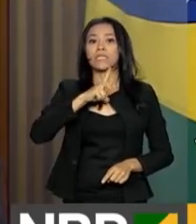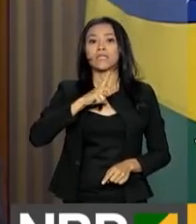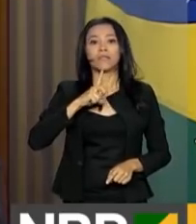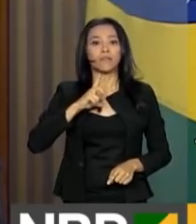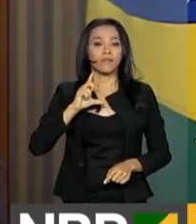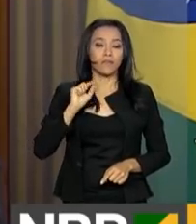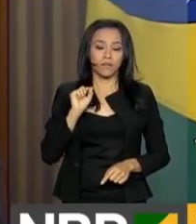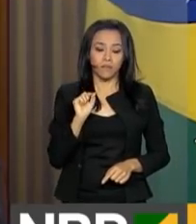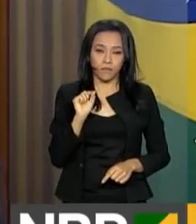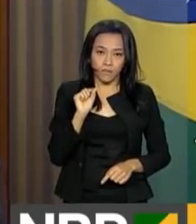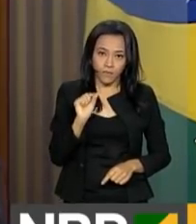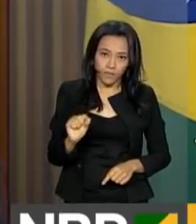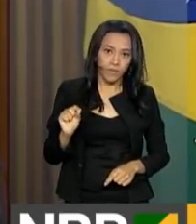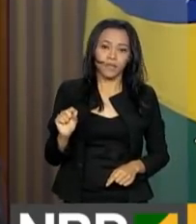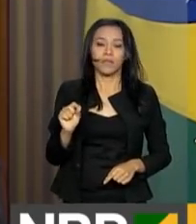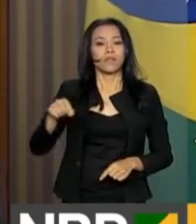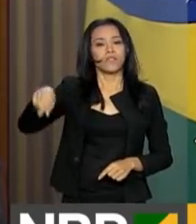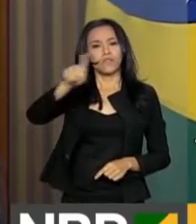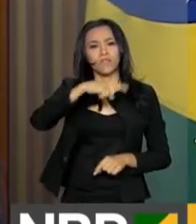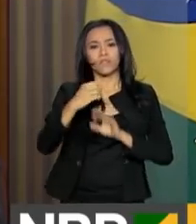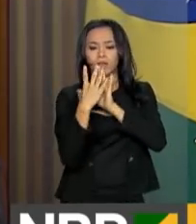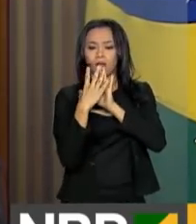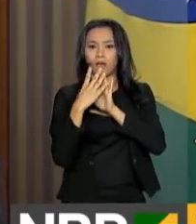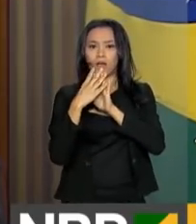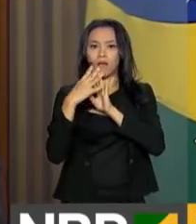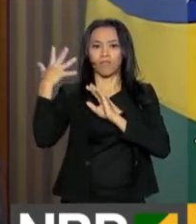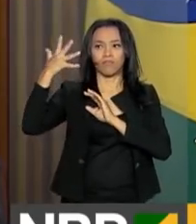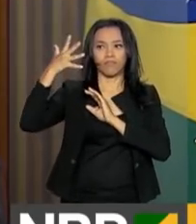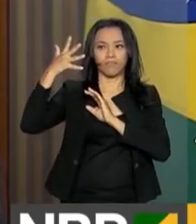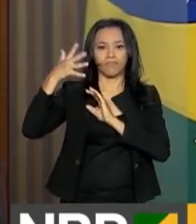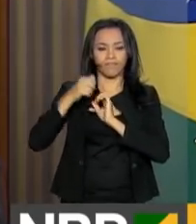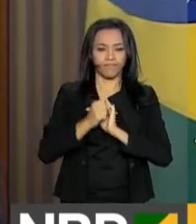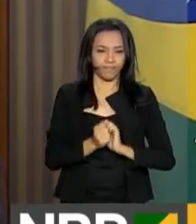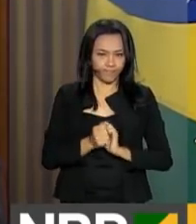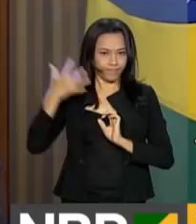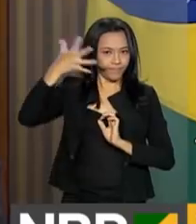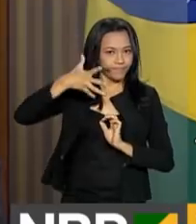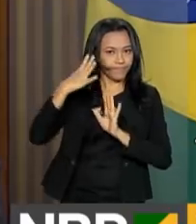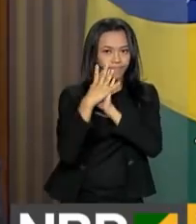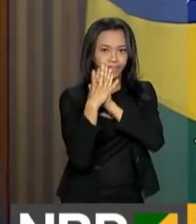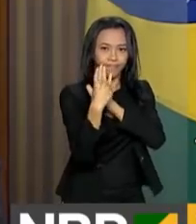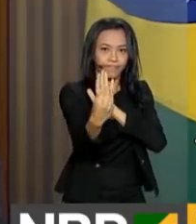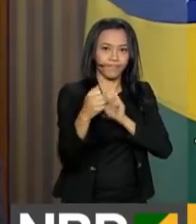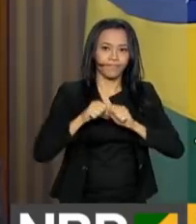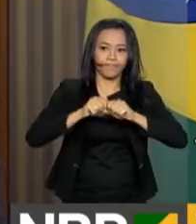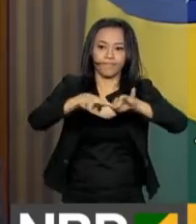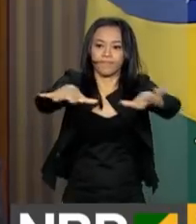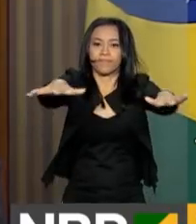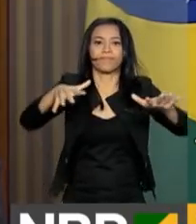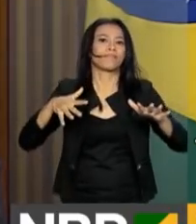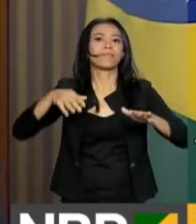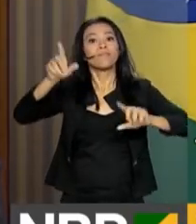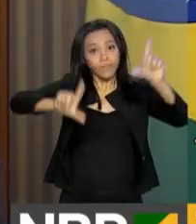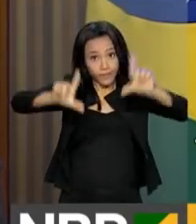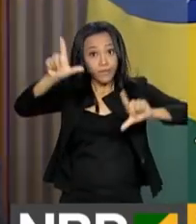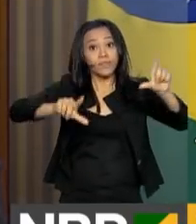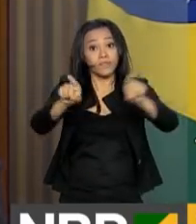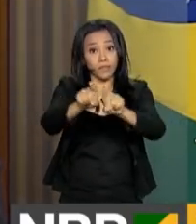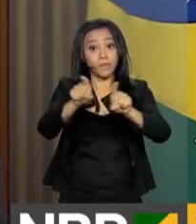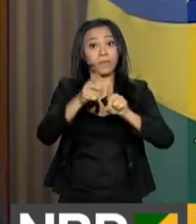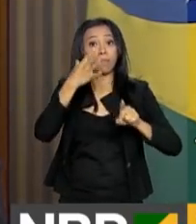a possibilidade de reproduzir ao os setores naturalmente a imprensa está aqui presente